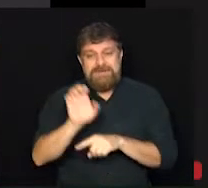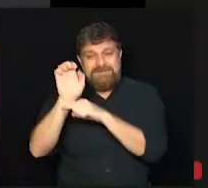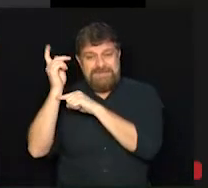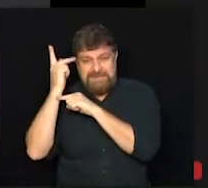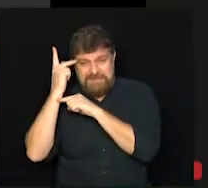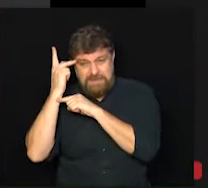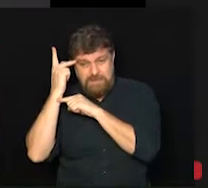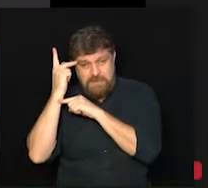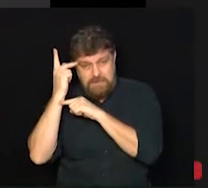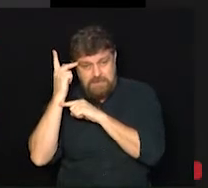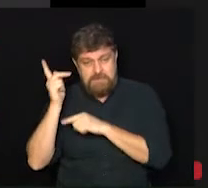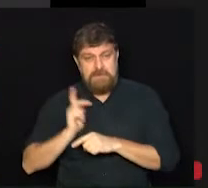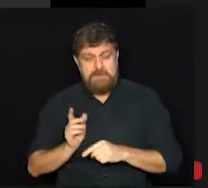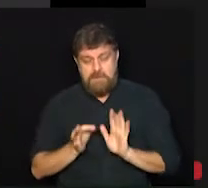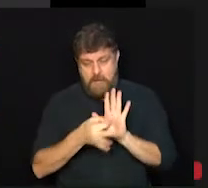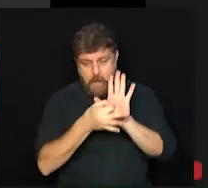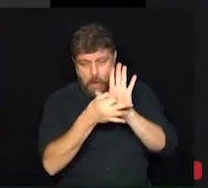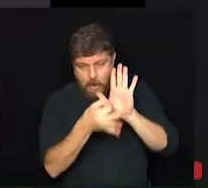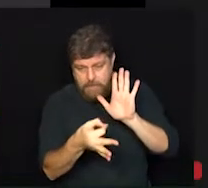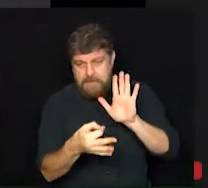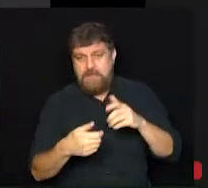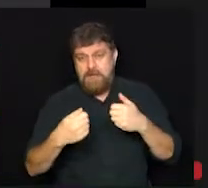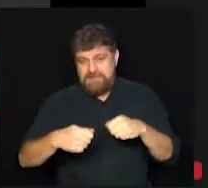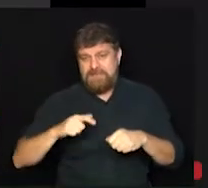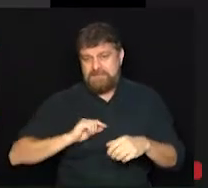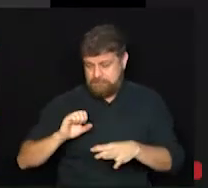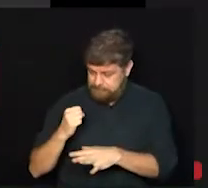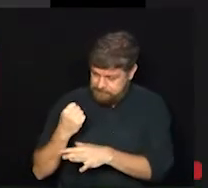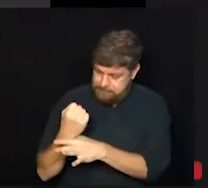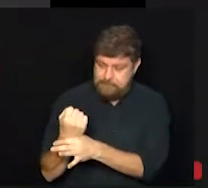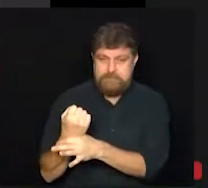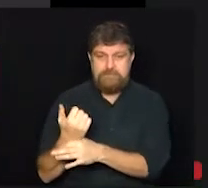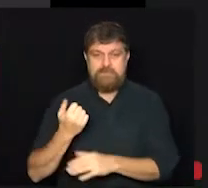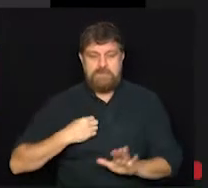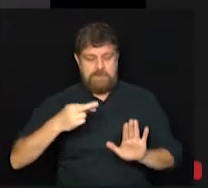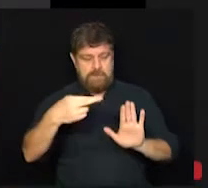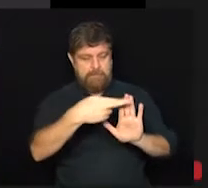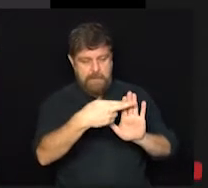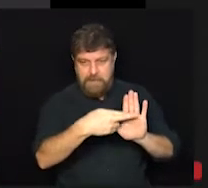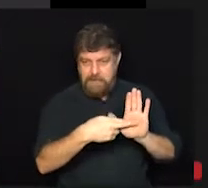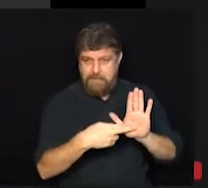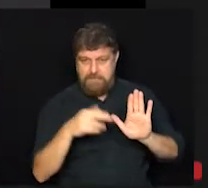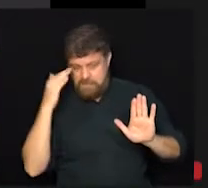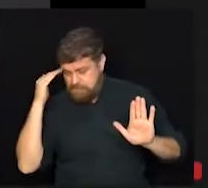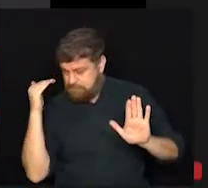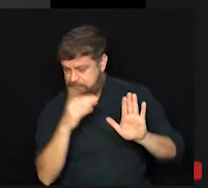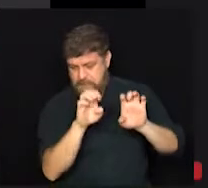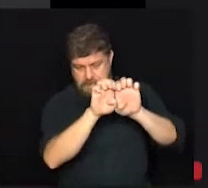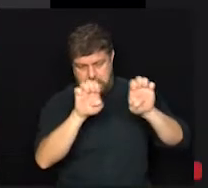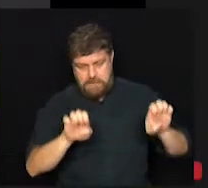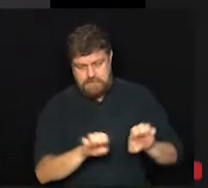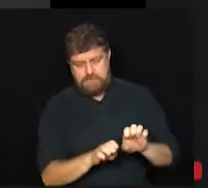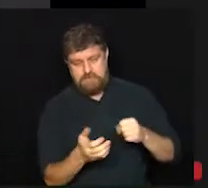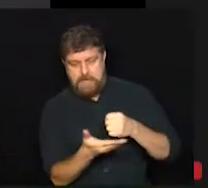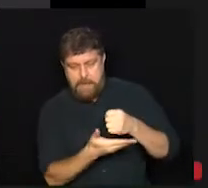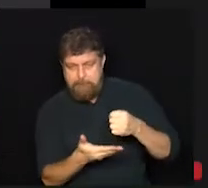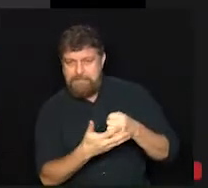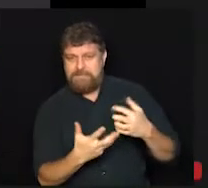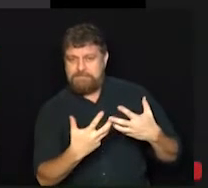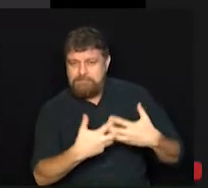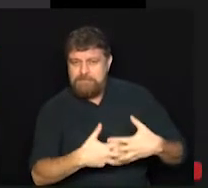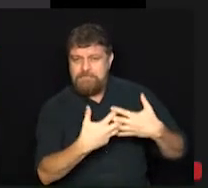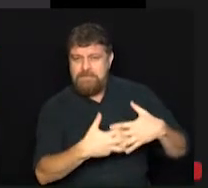é uma posição dizendo que precisa garantir que cumpra os eixos estruturantes, né, esperados